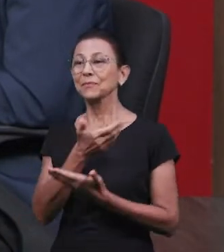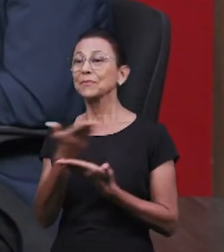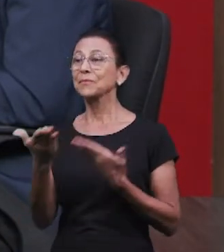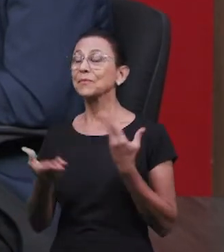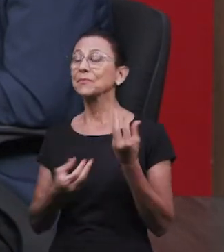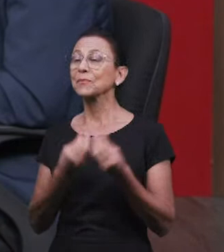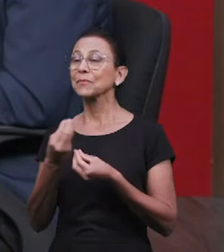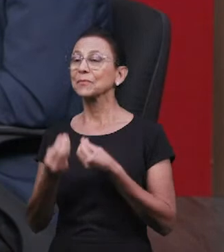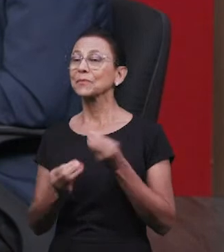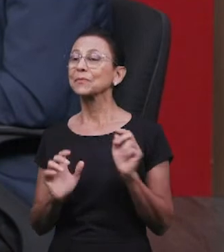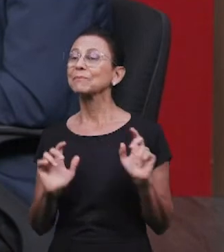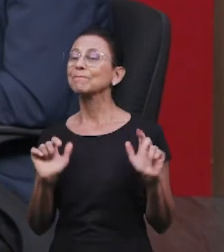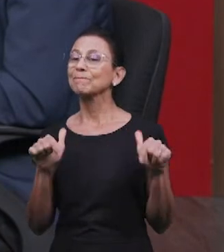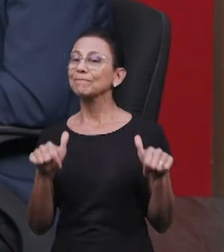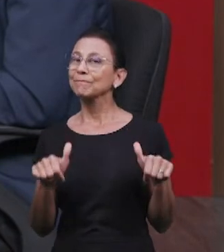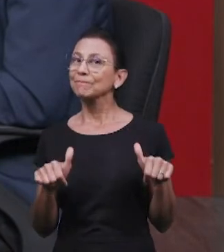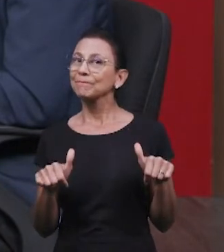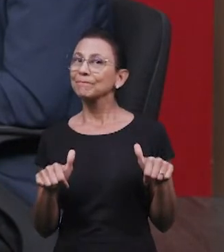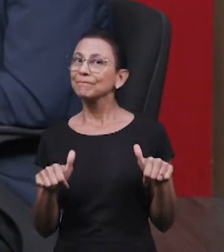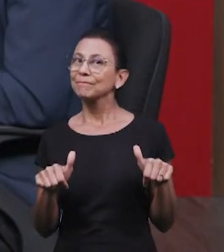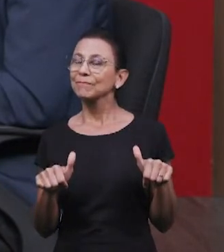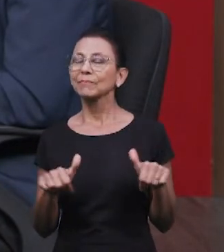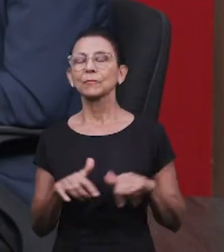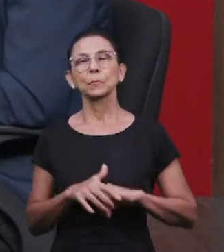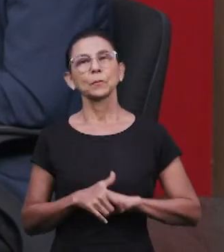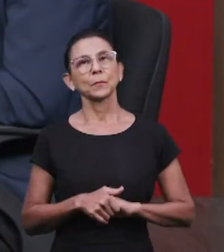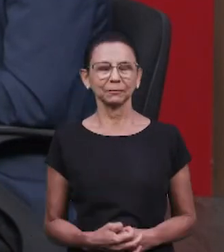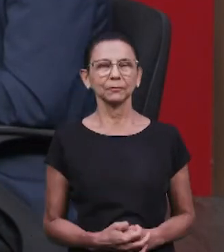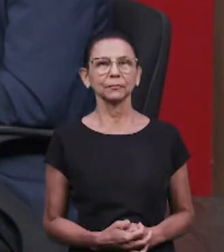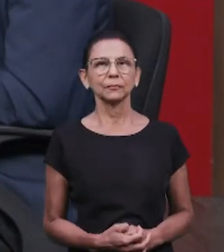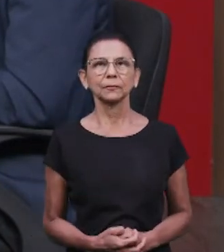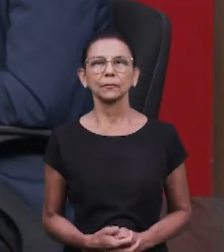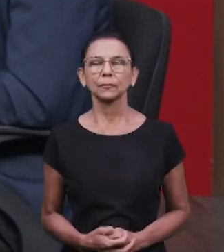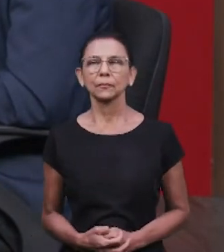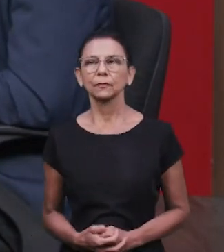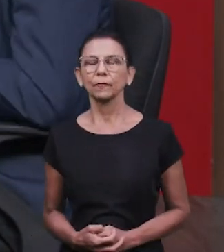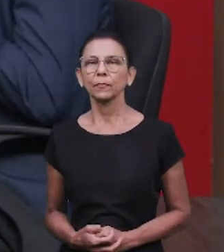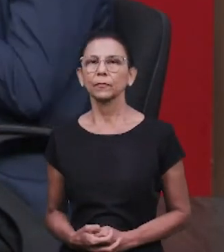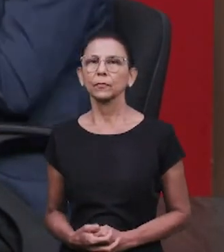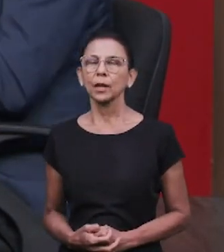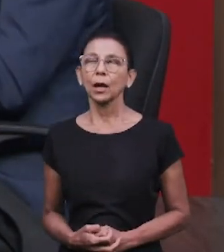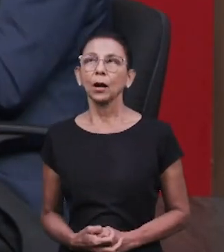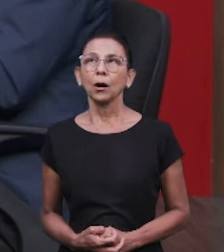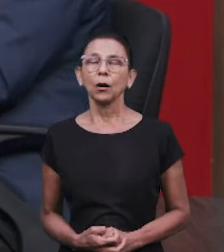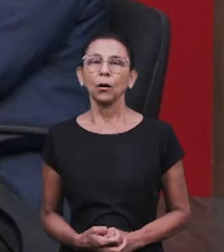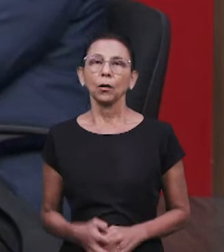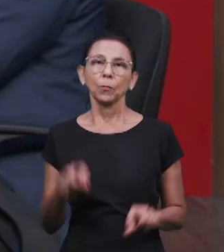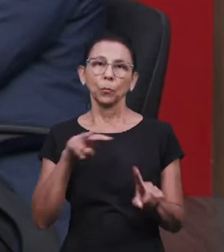professoras, especialistas, como é que a gente faz? Olha, eu entendo que agora